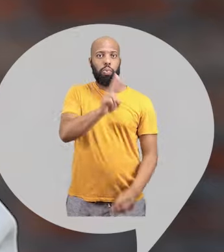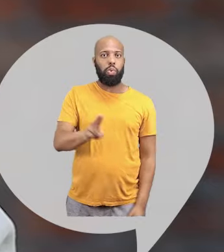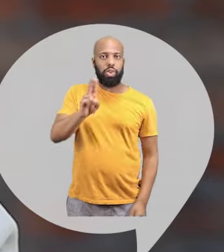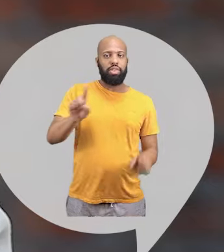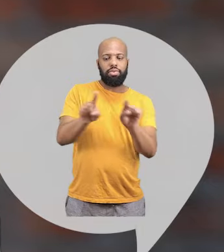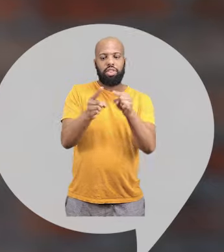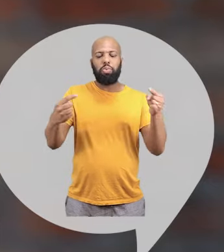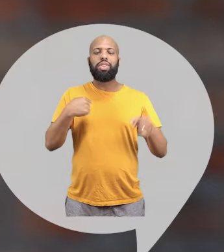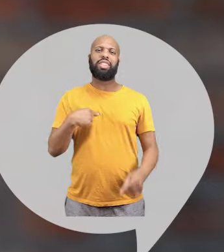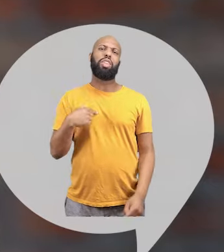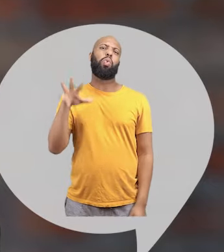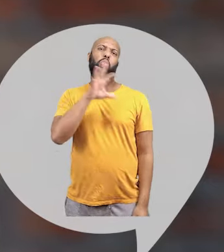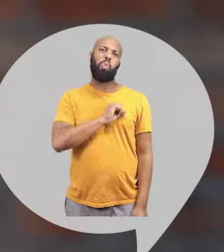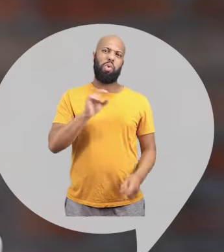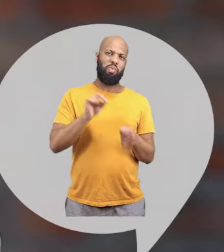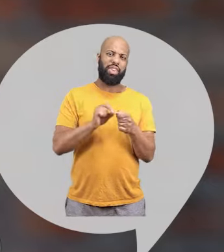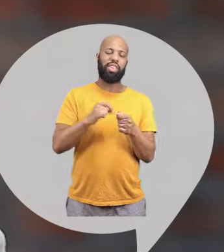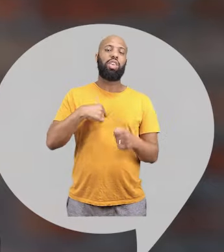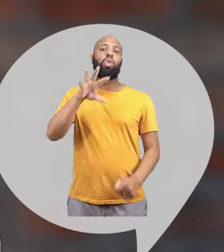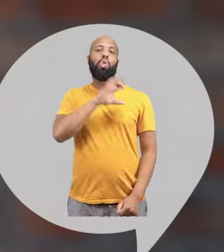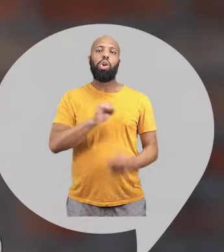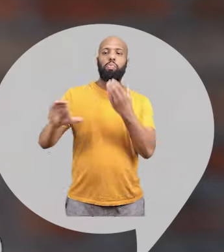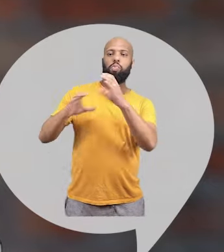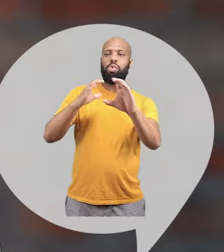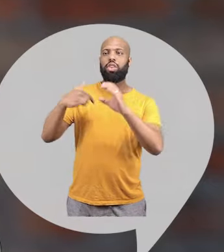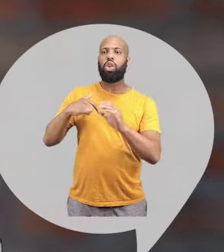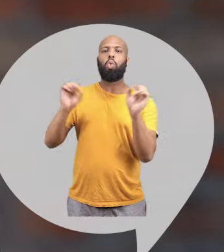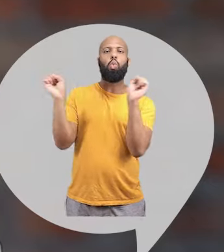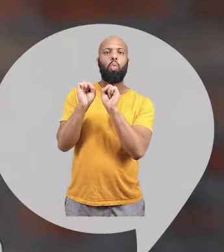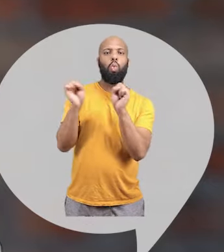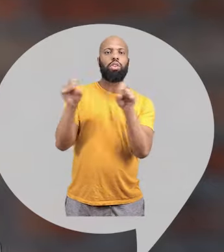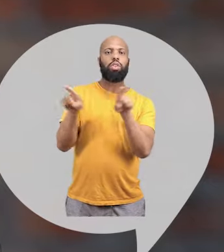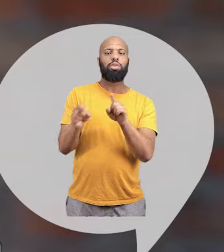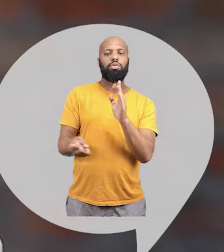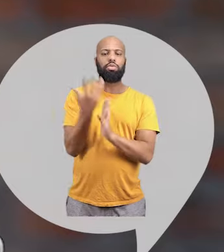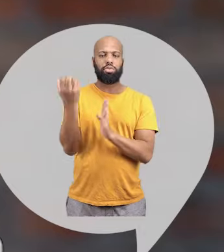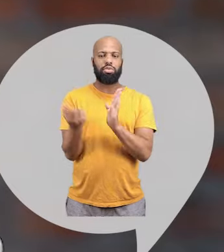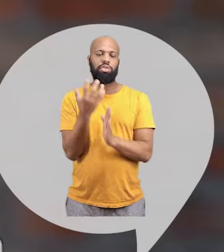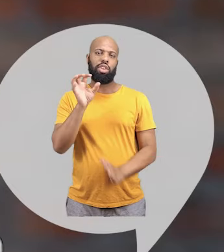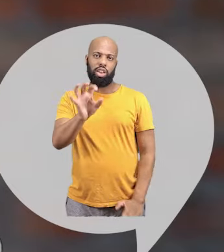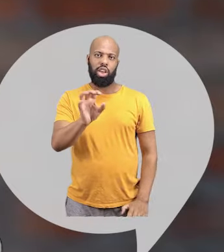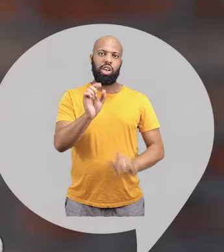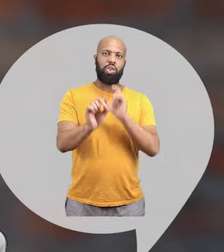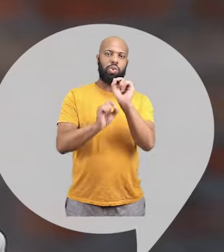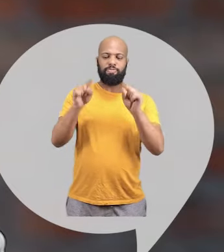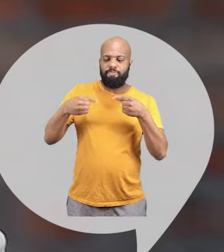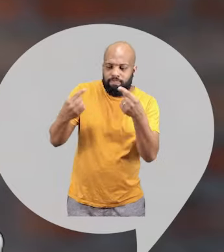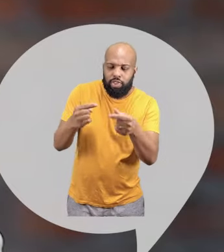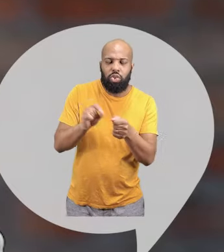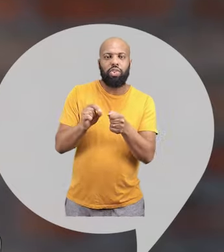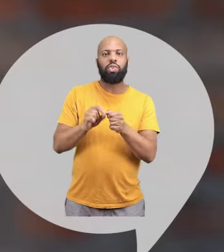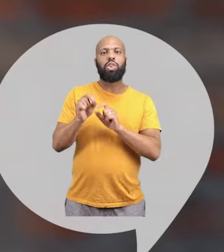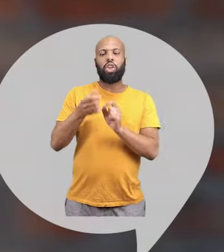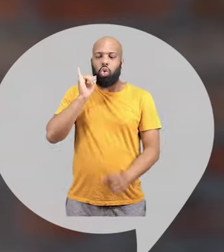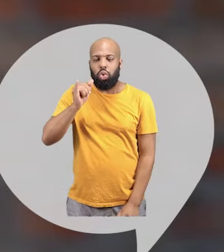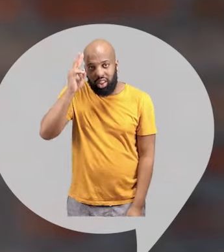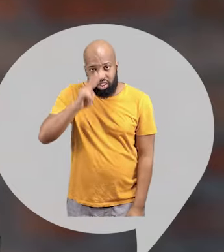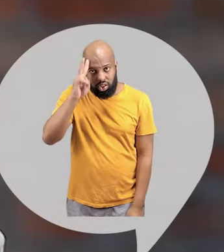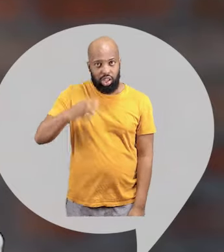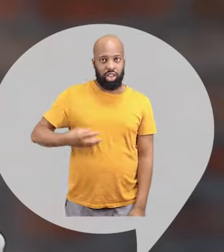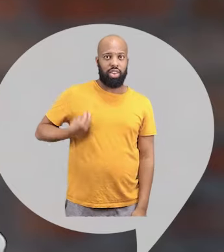eu faço isso através da música porque é o que eu amo fazer porque eu amo cantar eu adoro compor E é isso que me move a contar